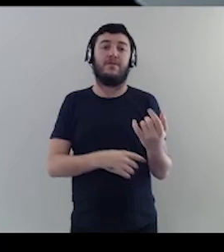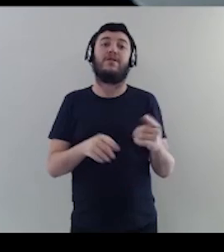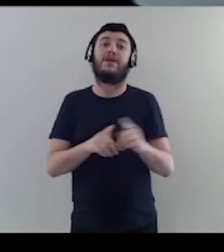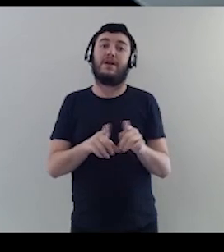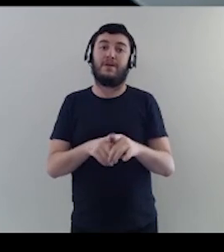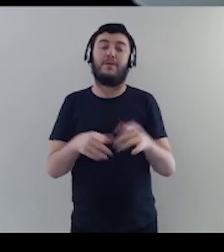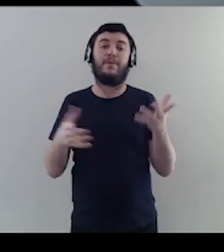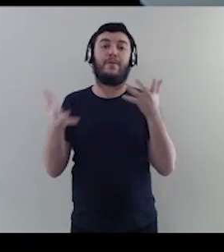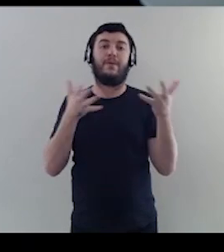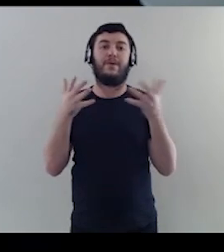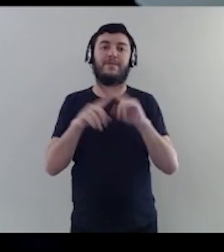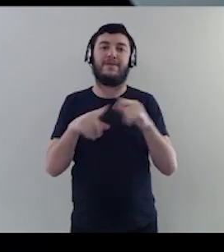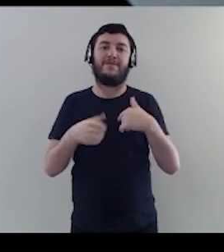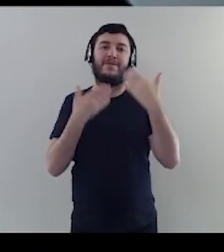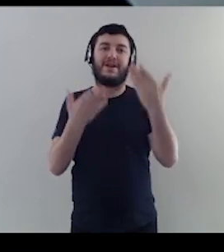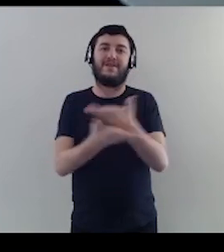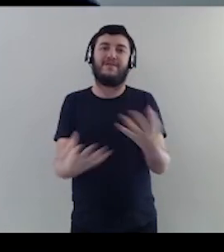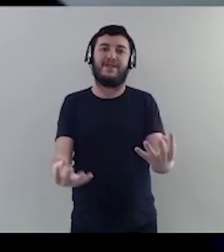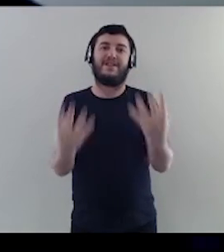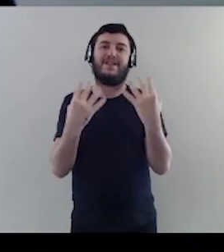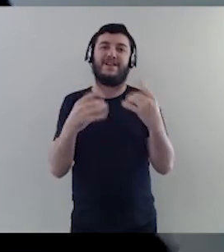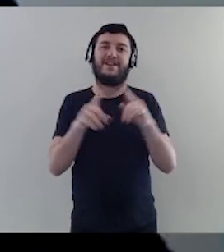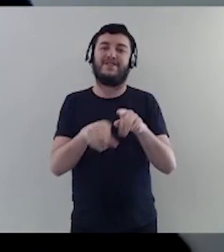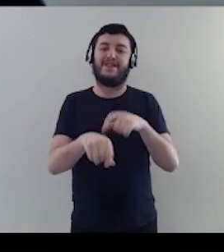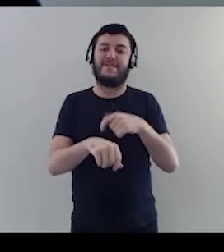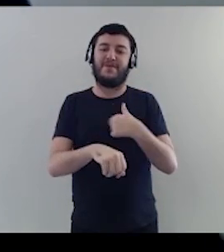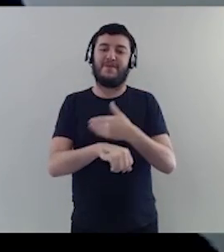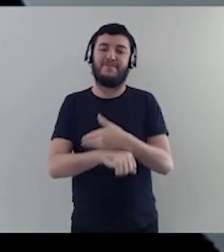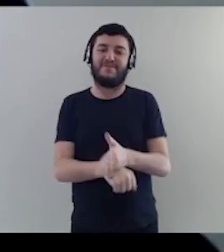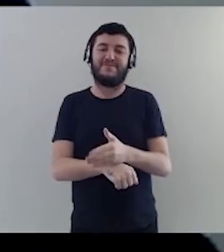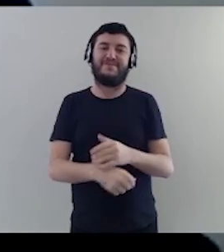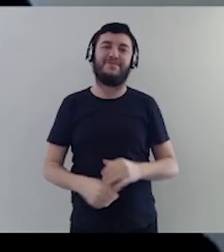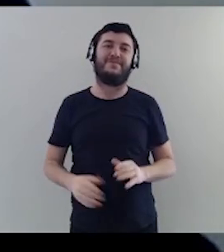o abuso do tempo que eventualmente tomei.